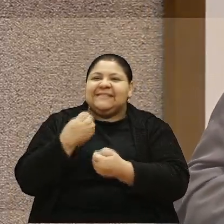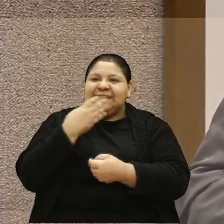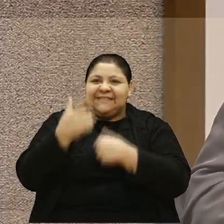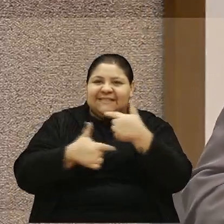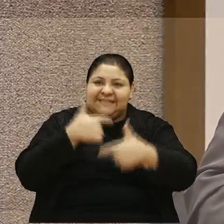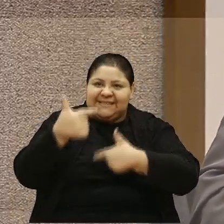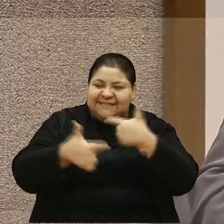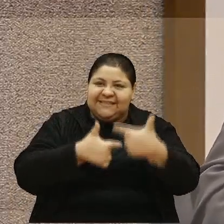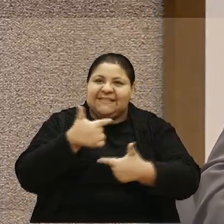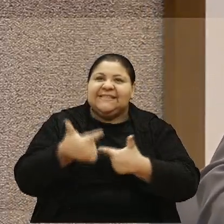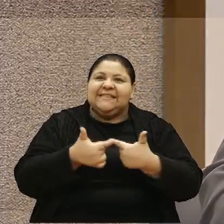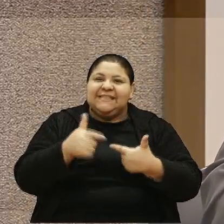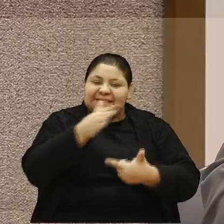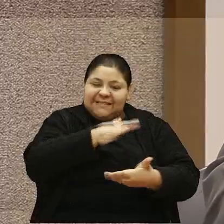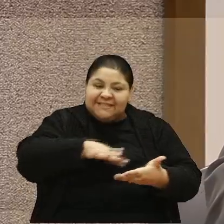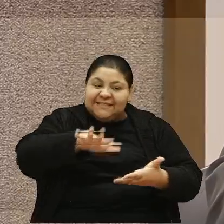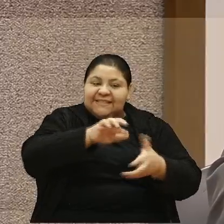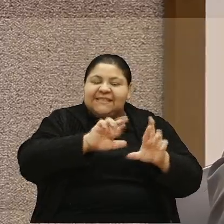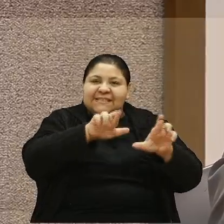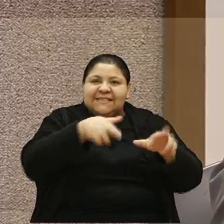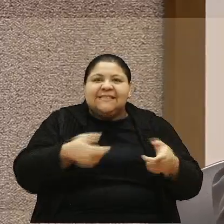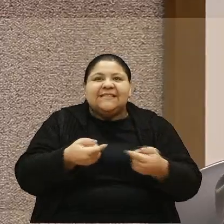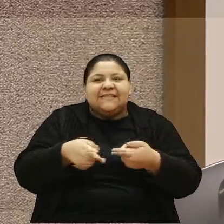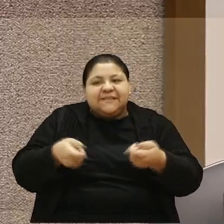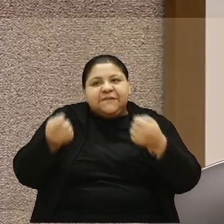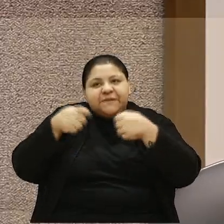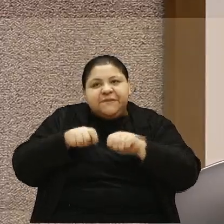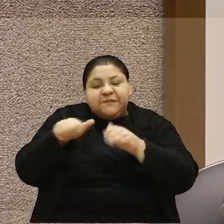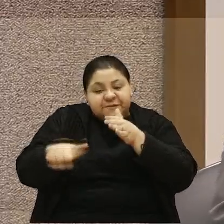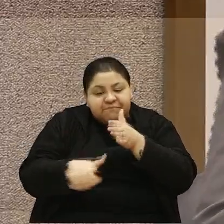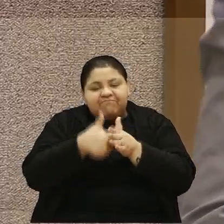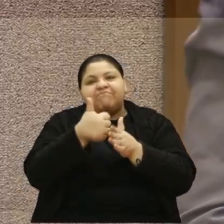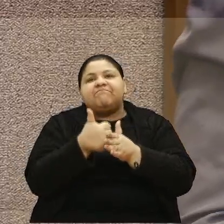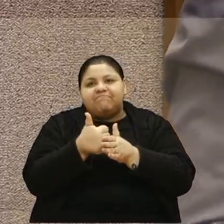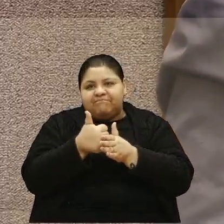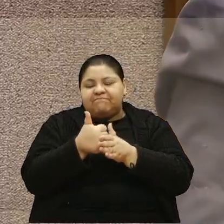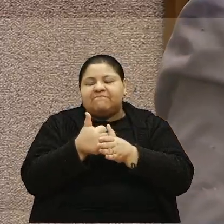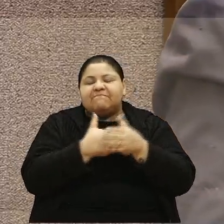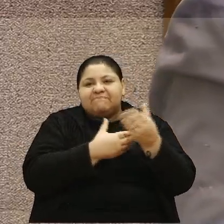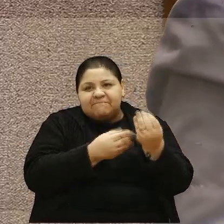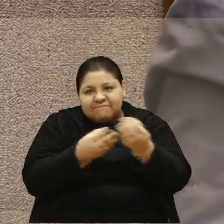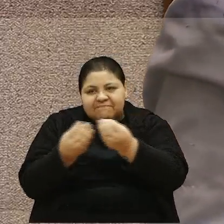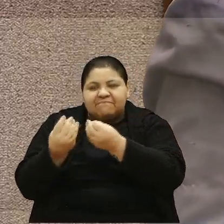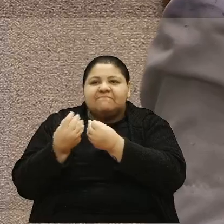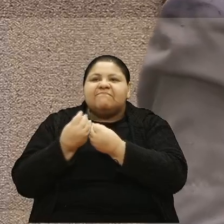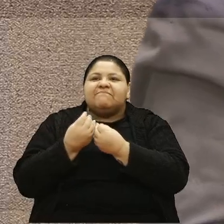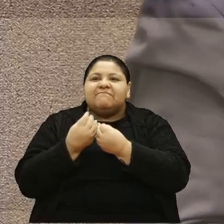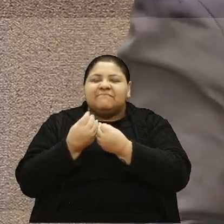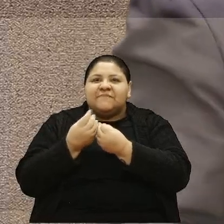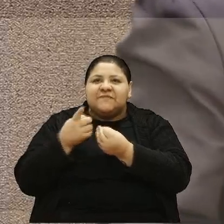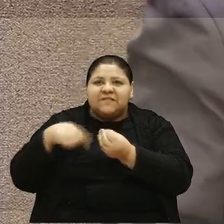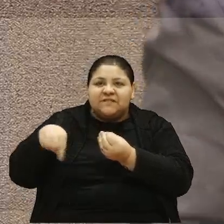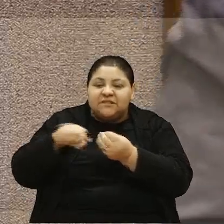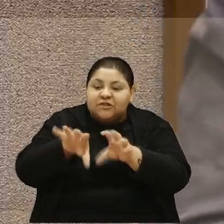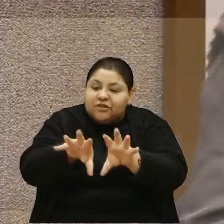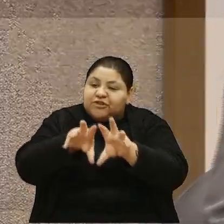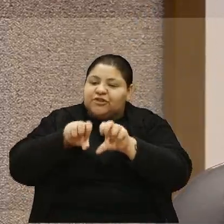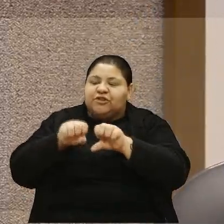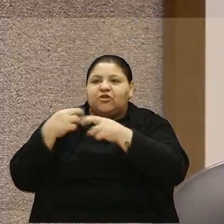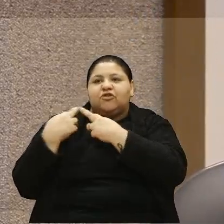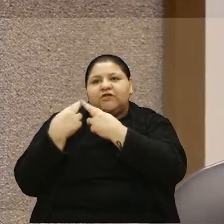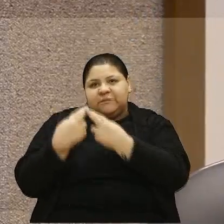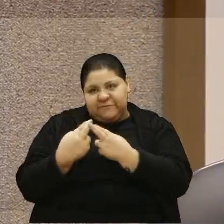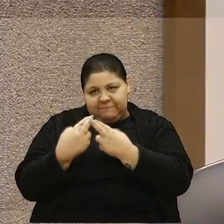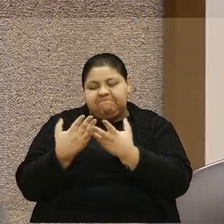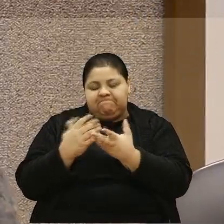Jardim América, região, mas ainda precisamos melhorar muito para que a gente adote com responsabilidade.